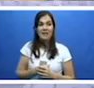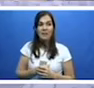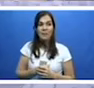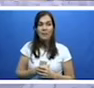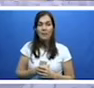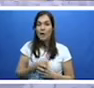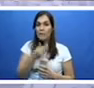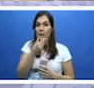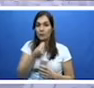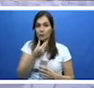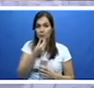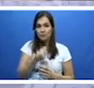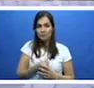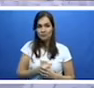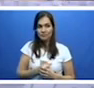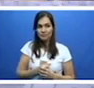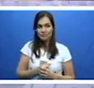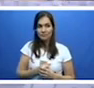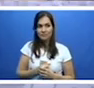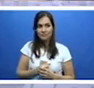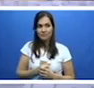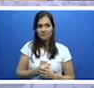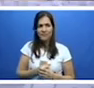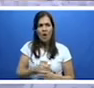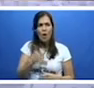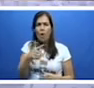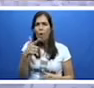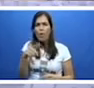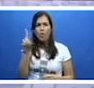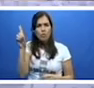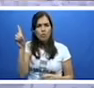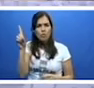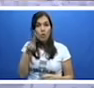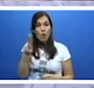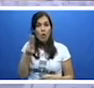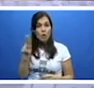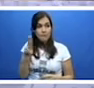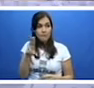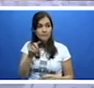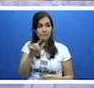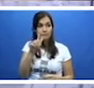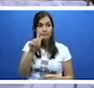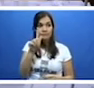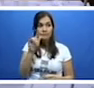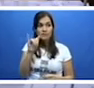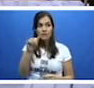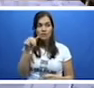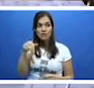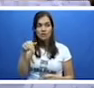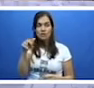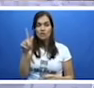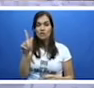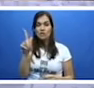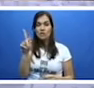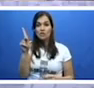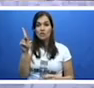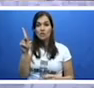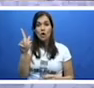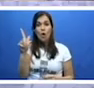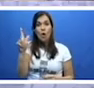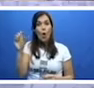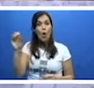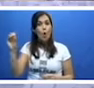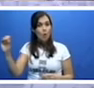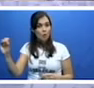e o Ginkgo Biloba é uma planta que ela ela é chamada de fóssil vivo porque a mesma